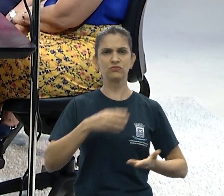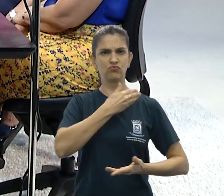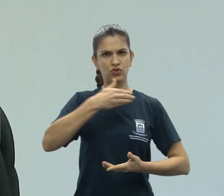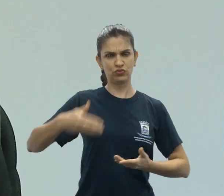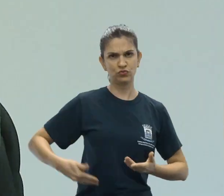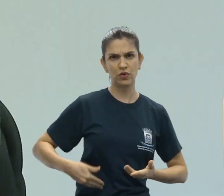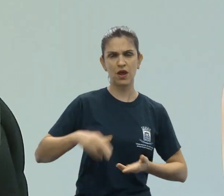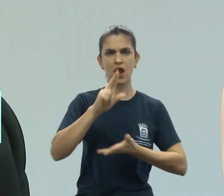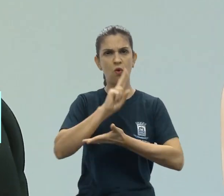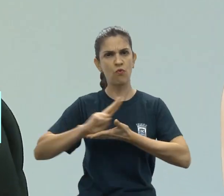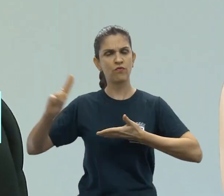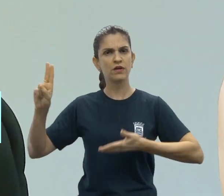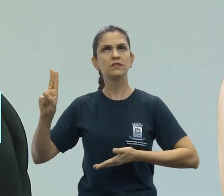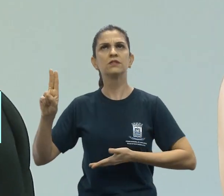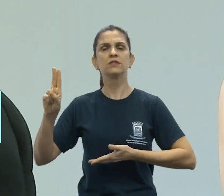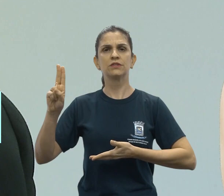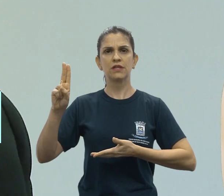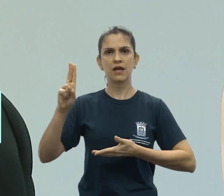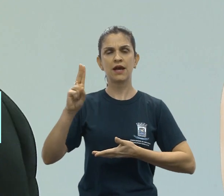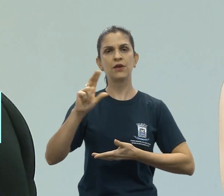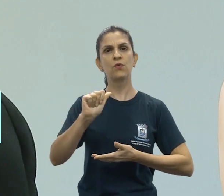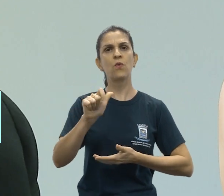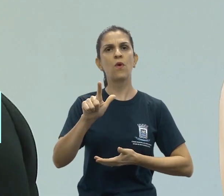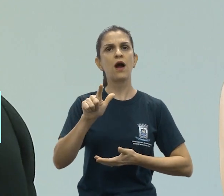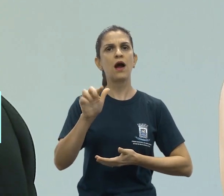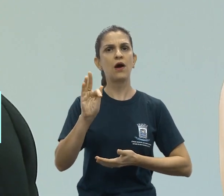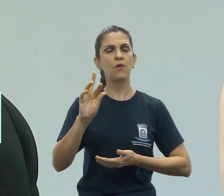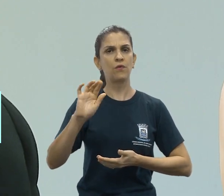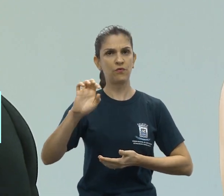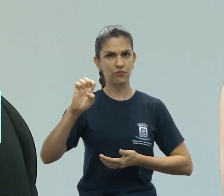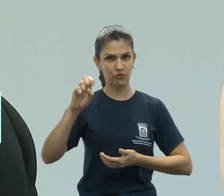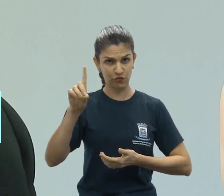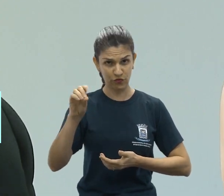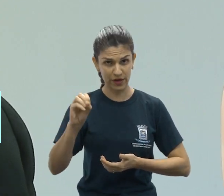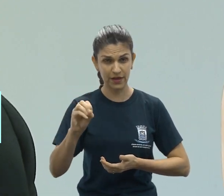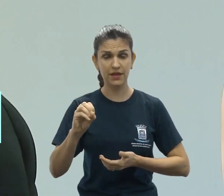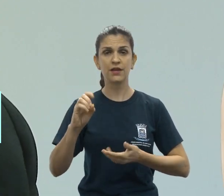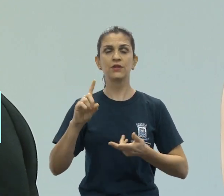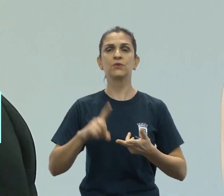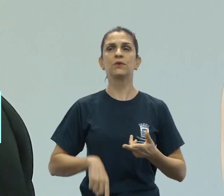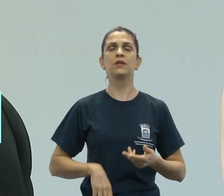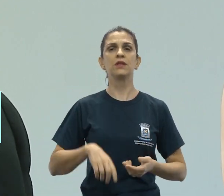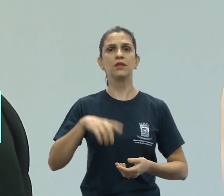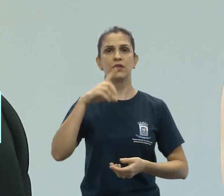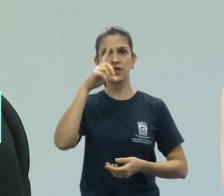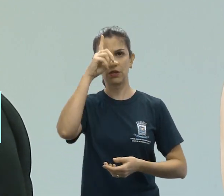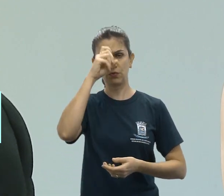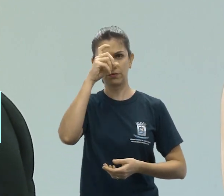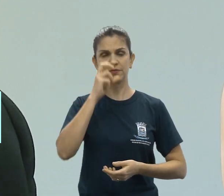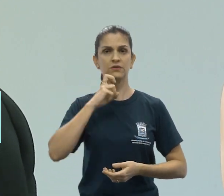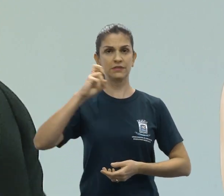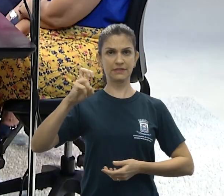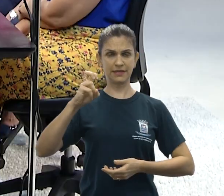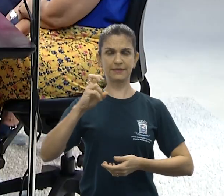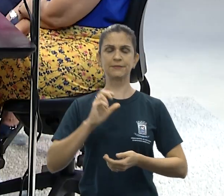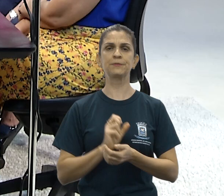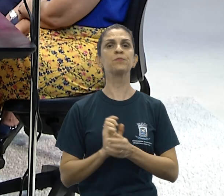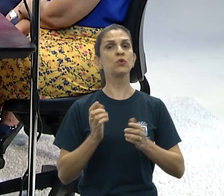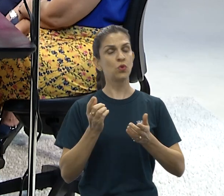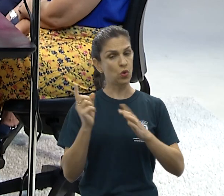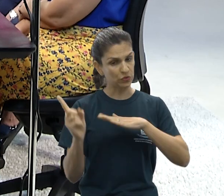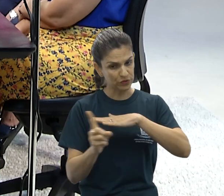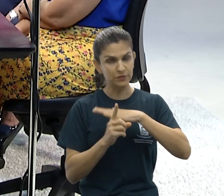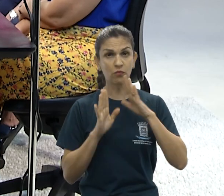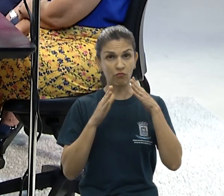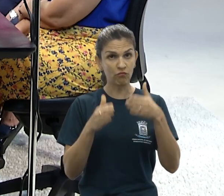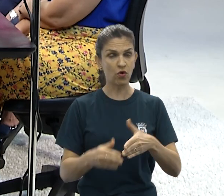no Alfredo Abrão e também lá na Santa Casa ainda mantém o atendimento de câncer. Mas, e as pessoas